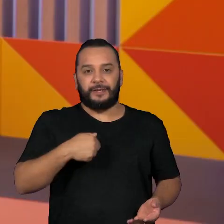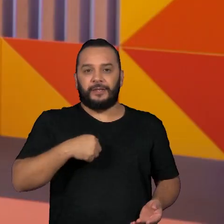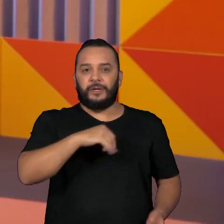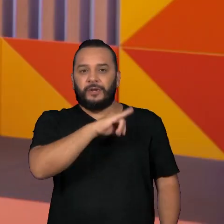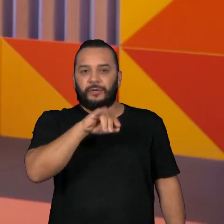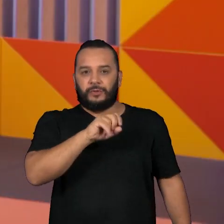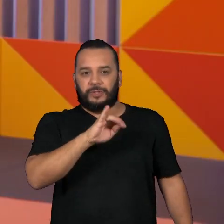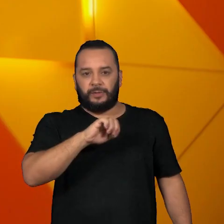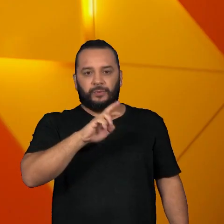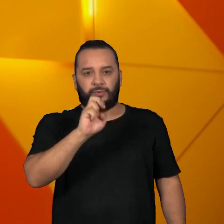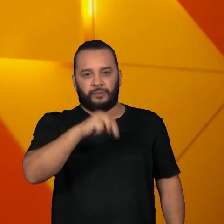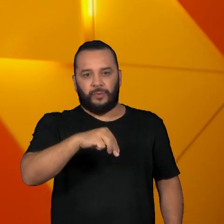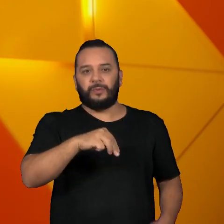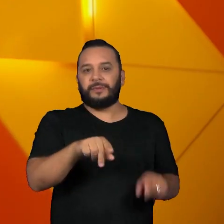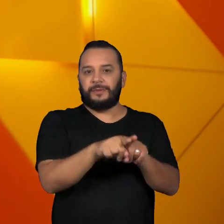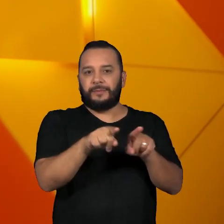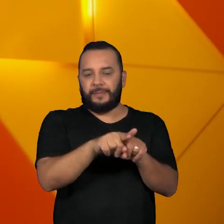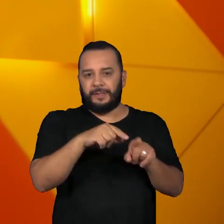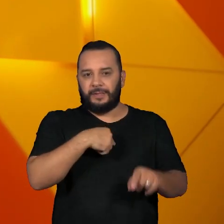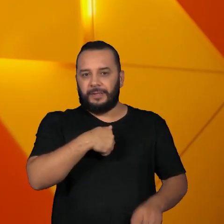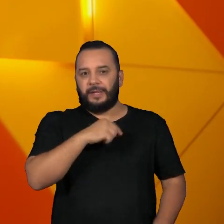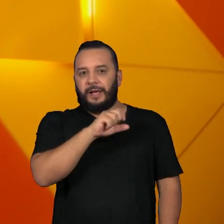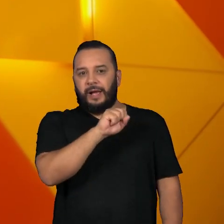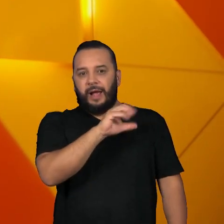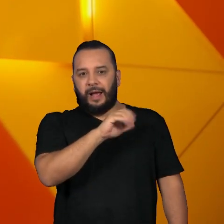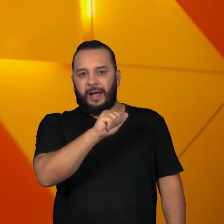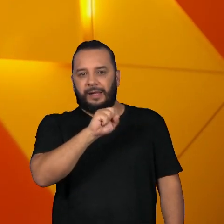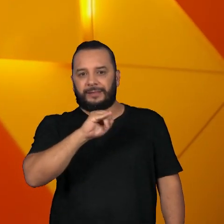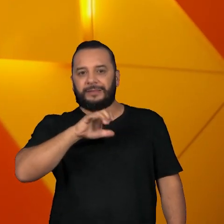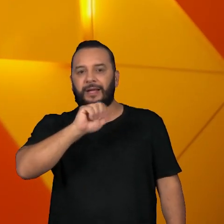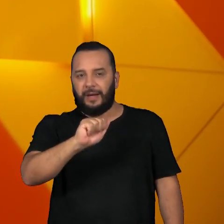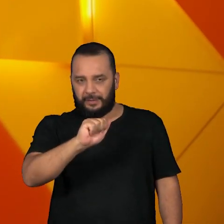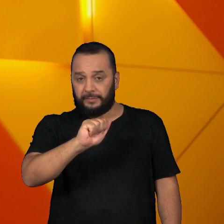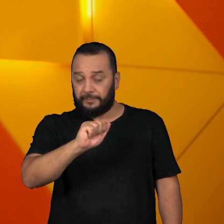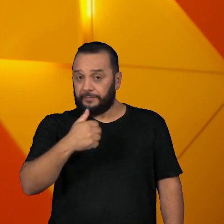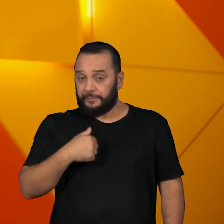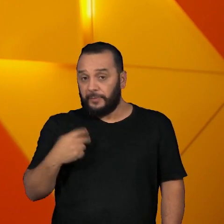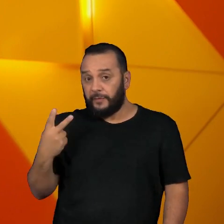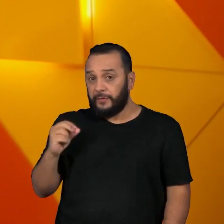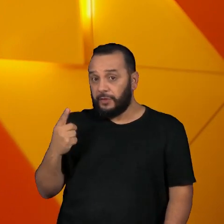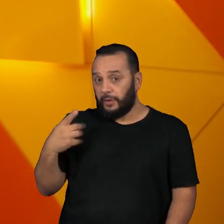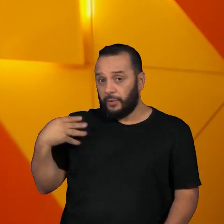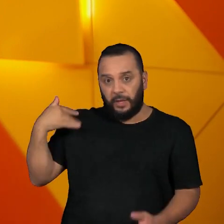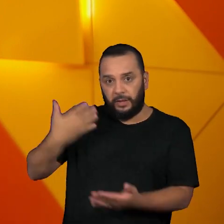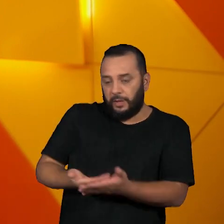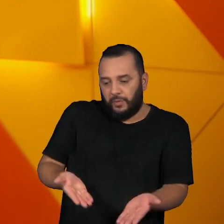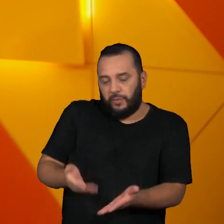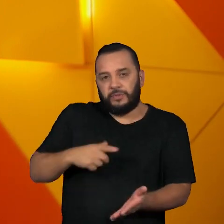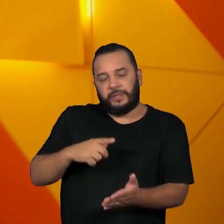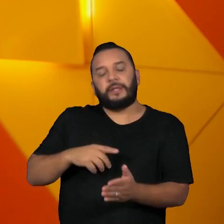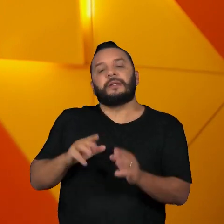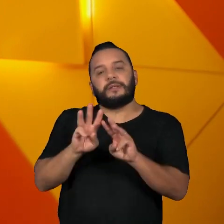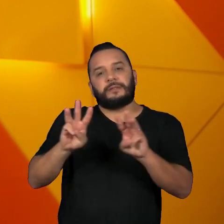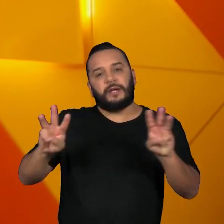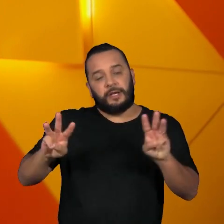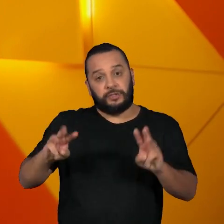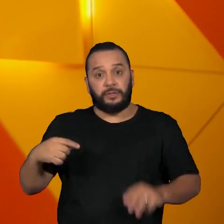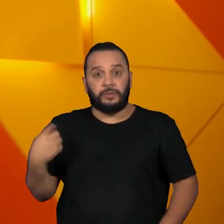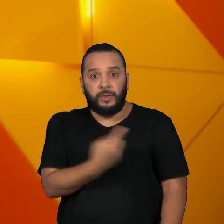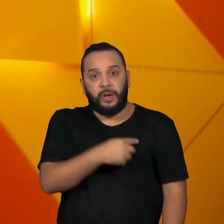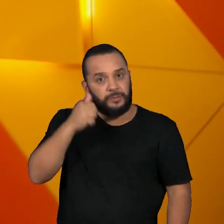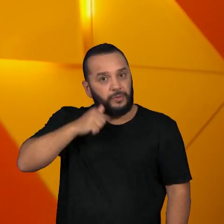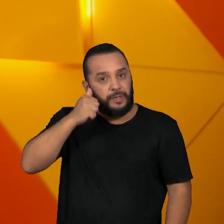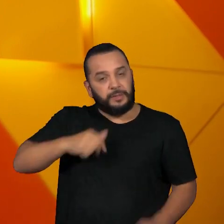Cássia Caneco. Desde 2014, o site Nós Mulheres da Periferia trabalha com o protagonismo feminino